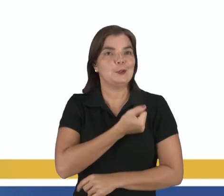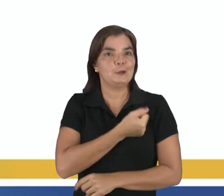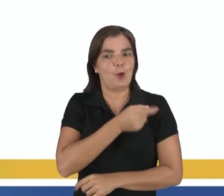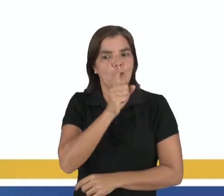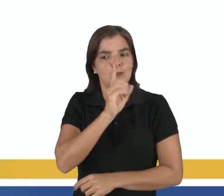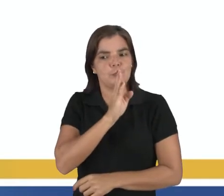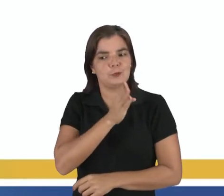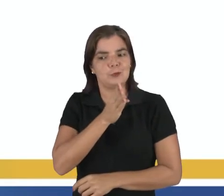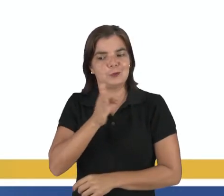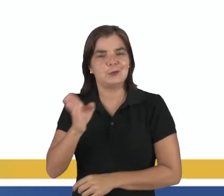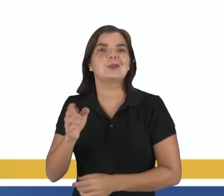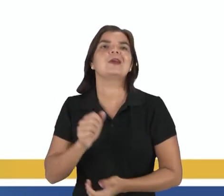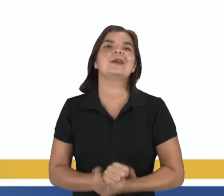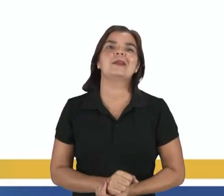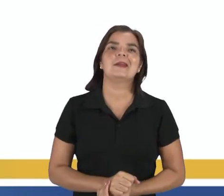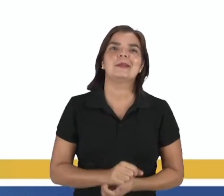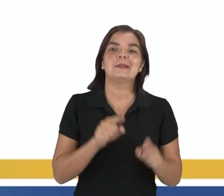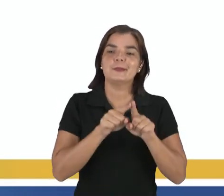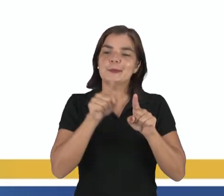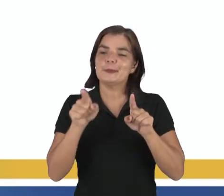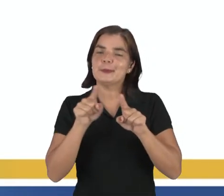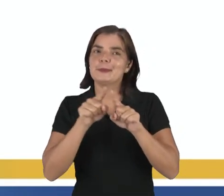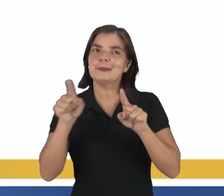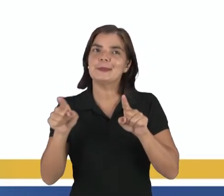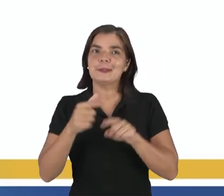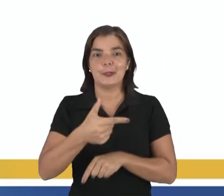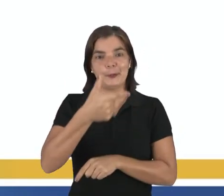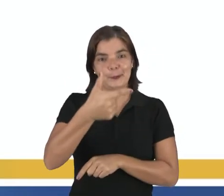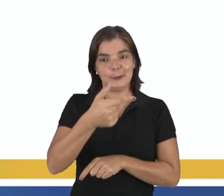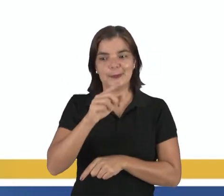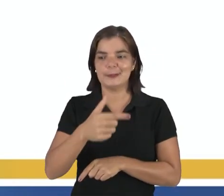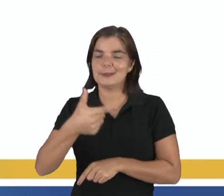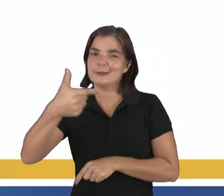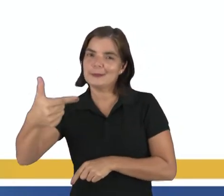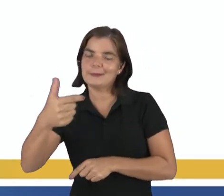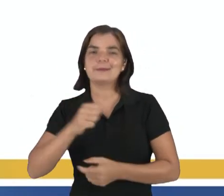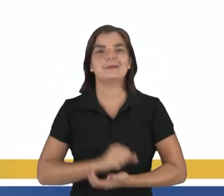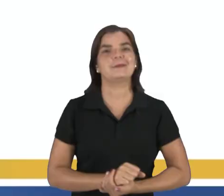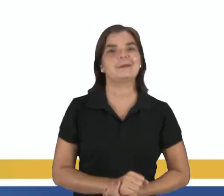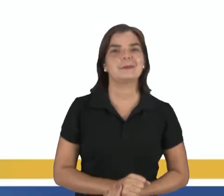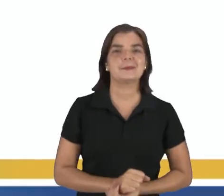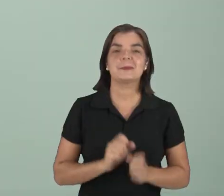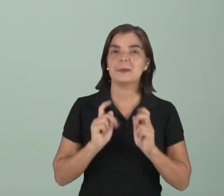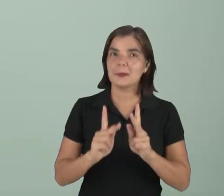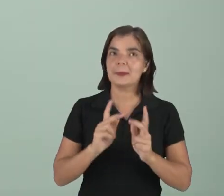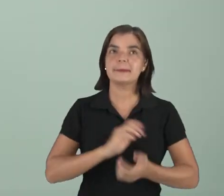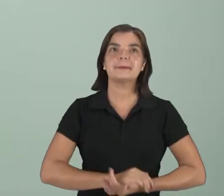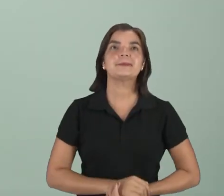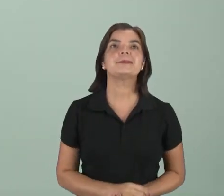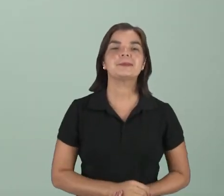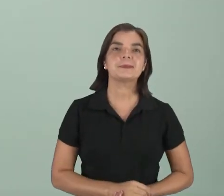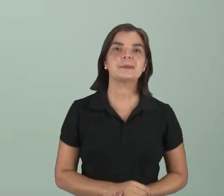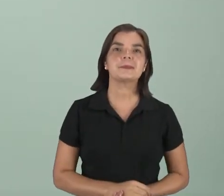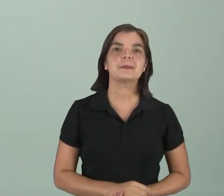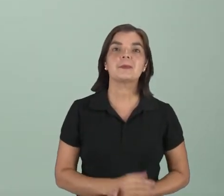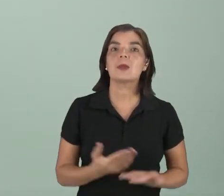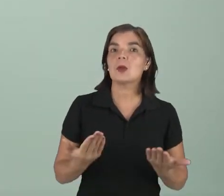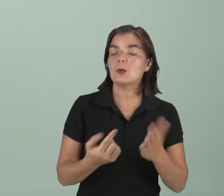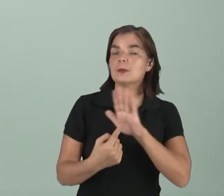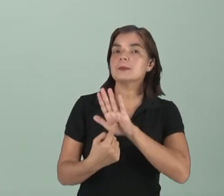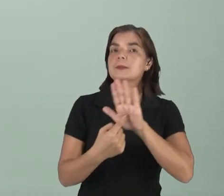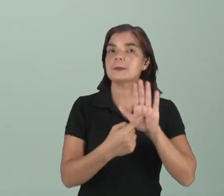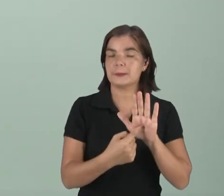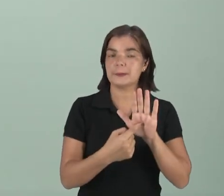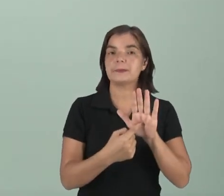termos sucessivos são alternadamente 2 em 2. Beleza? Vamos agora